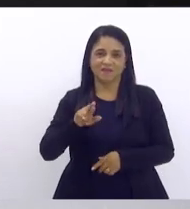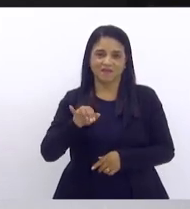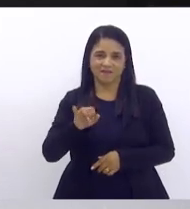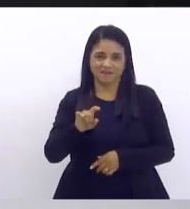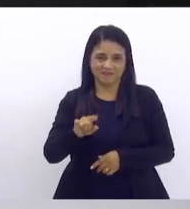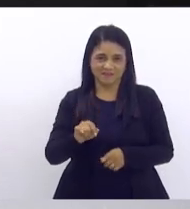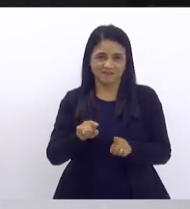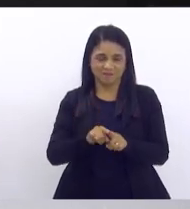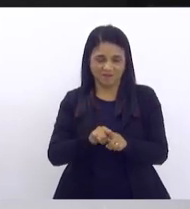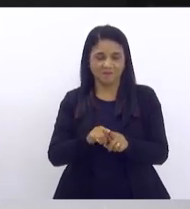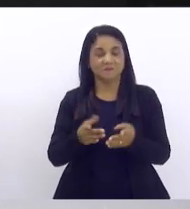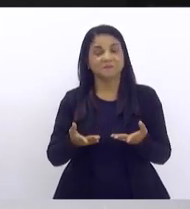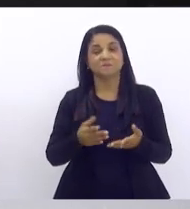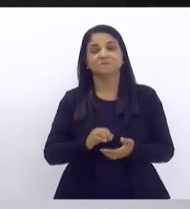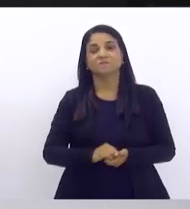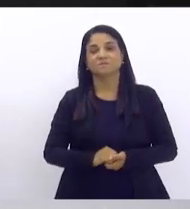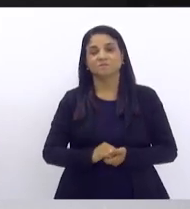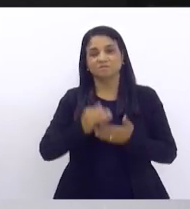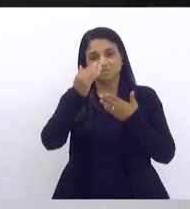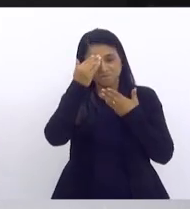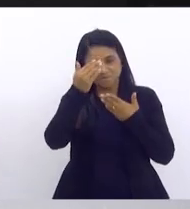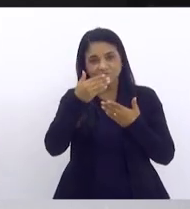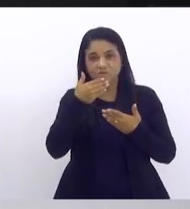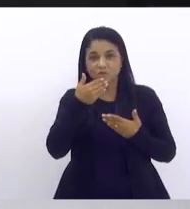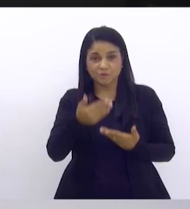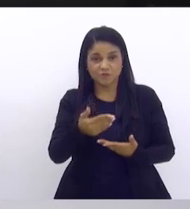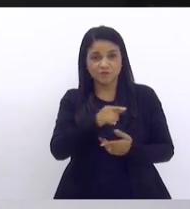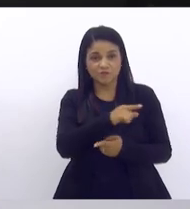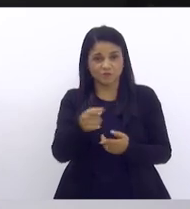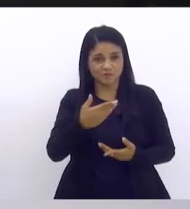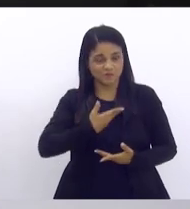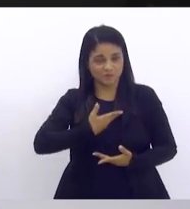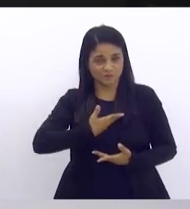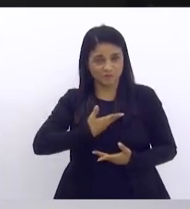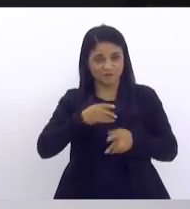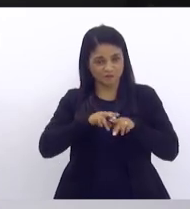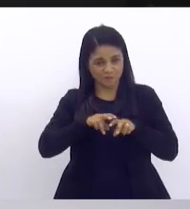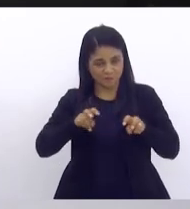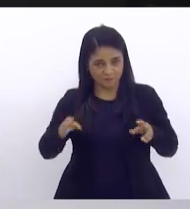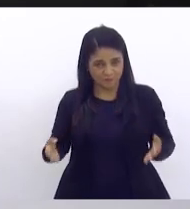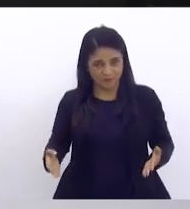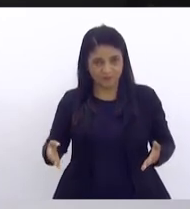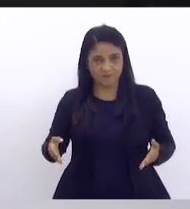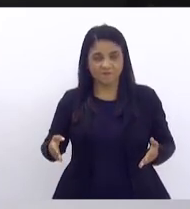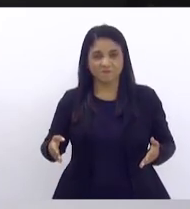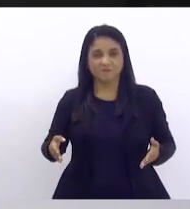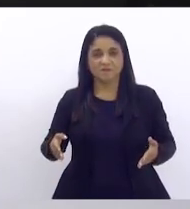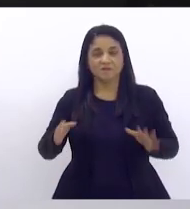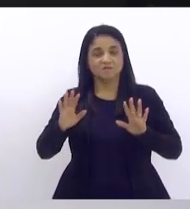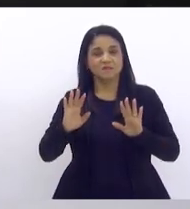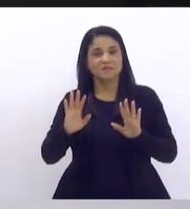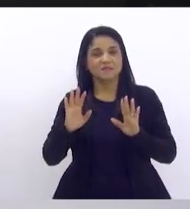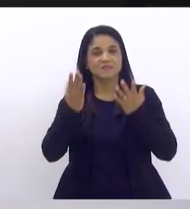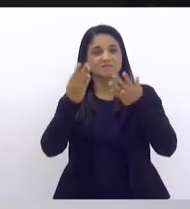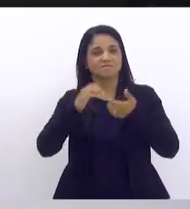Agora eu vou pedir que os nossos queridos amigos aqui da mesa façam uma breve saudação,